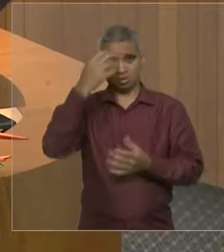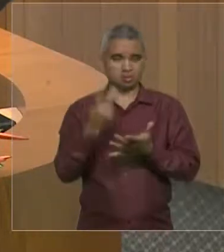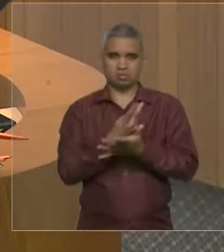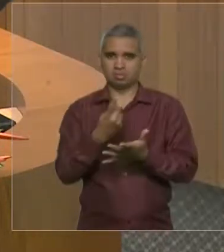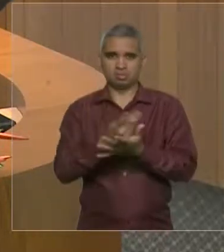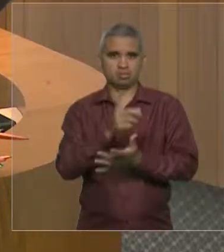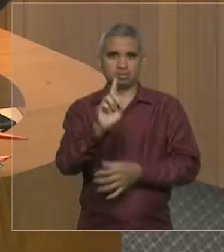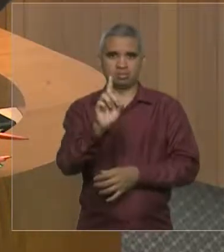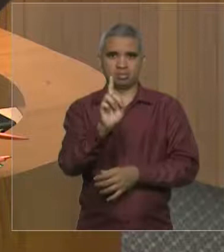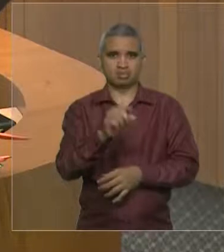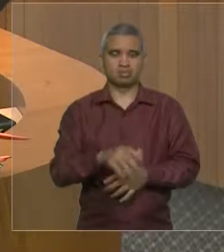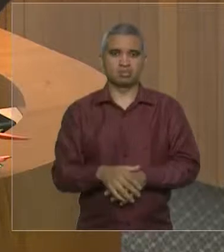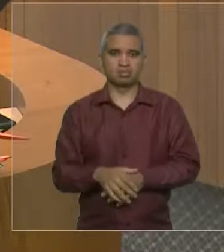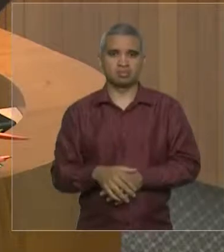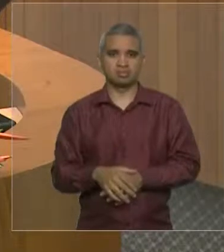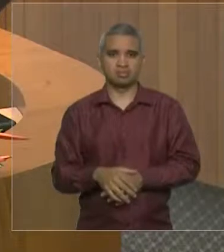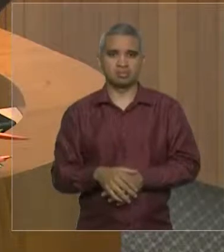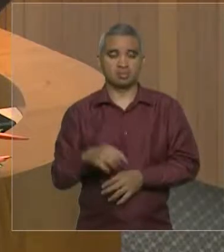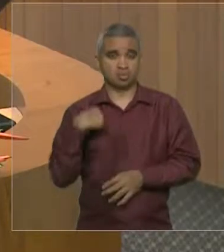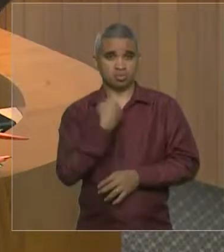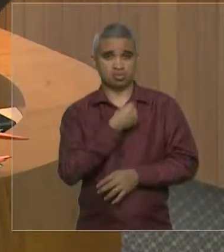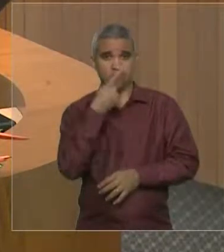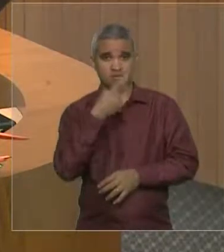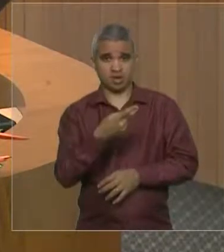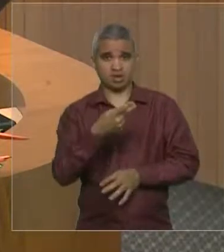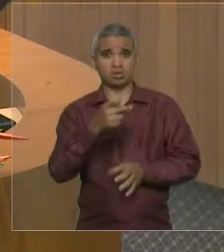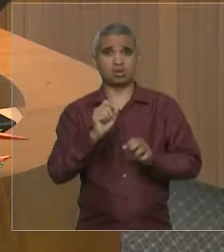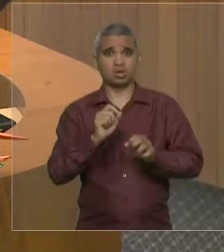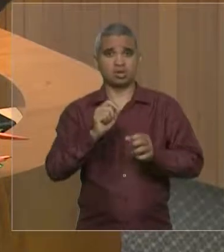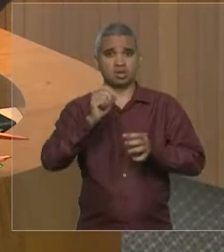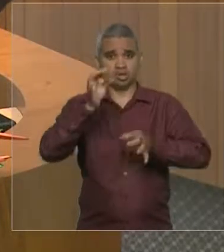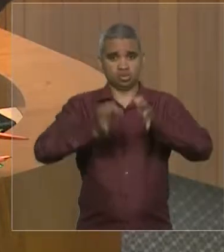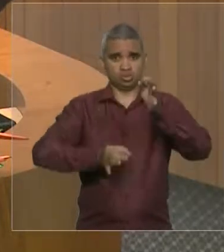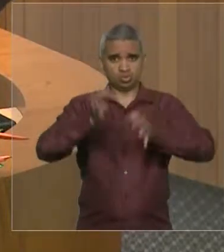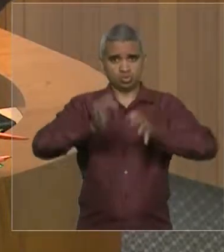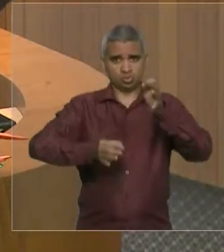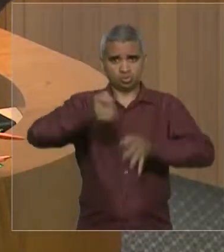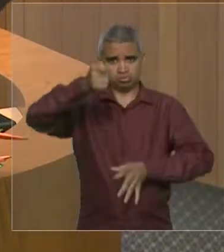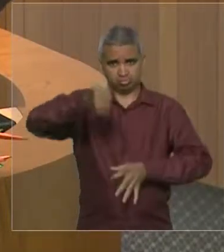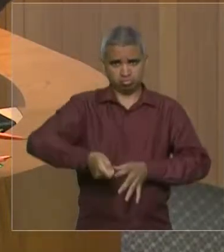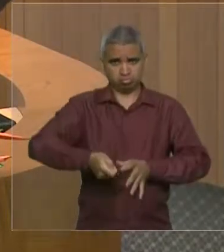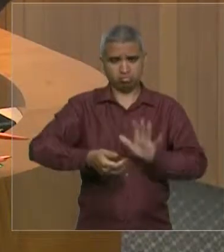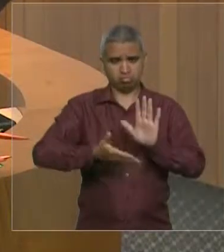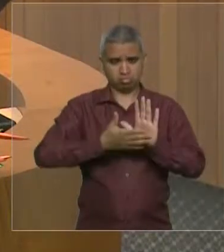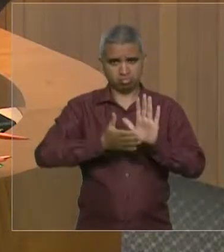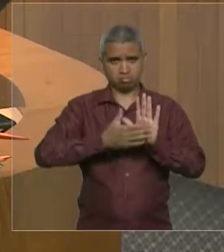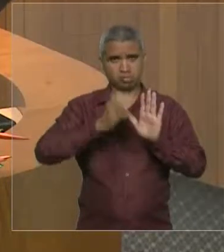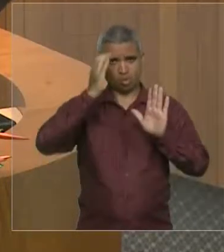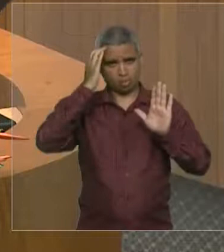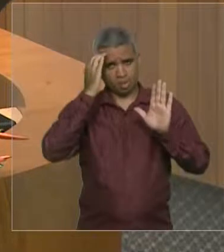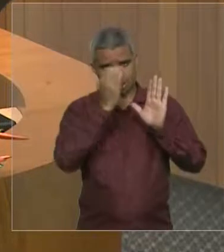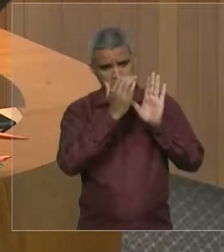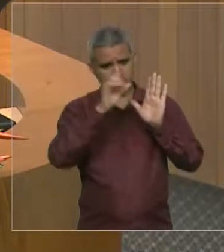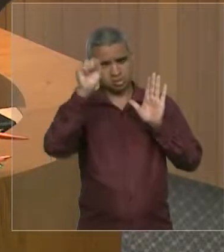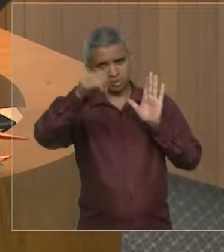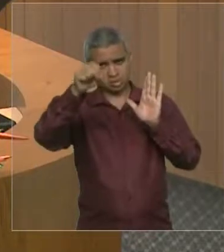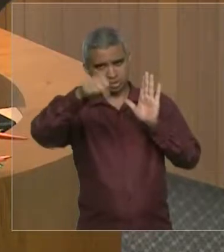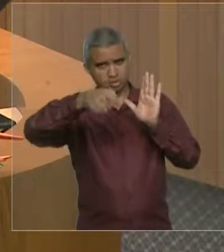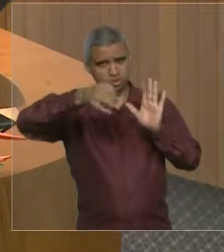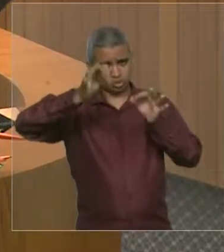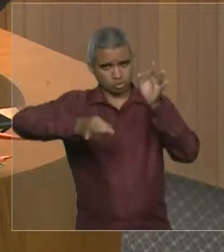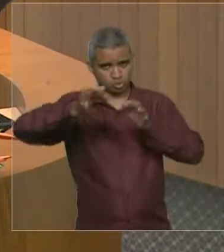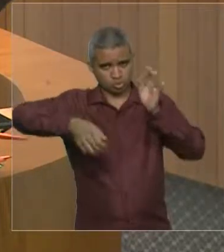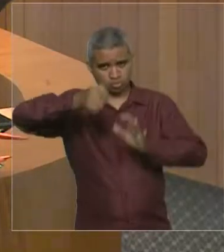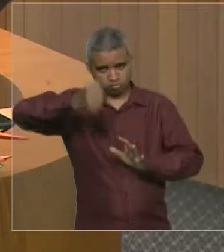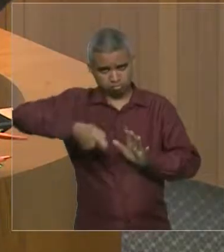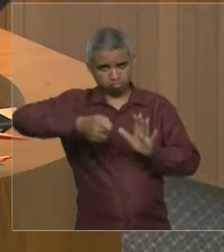vai cumprir, mas no segundo momento você pode questionar. E é para isso que tanto Código